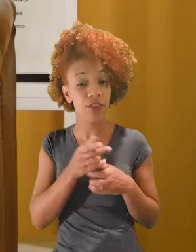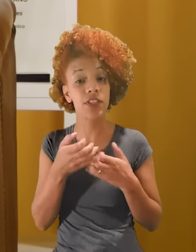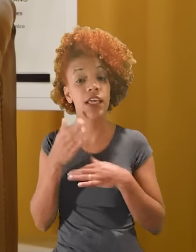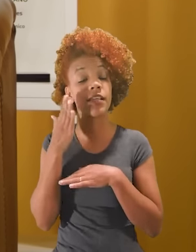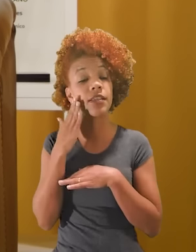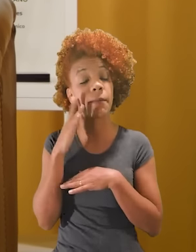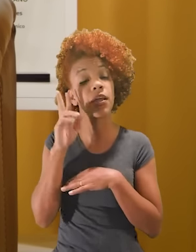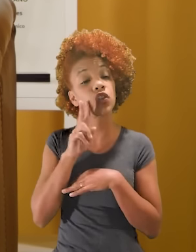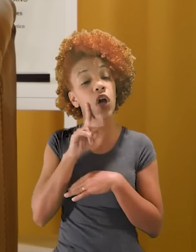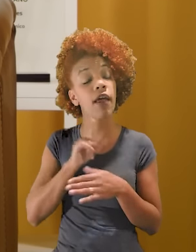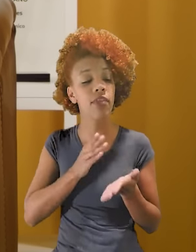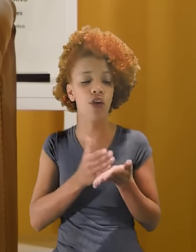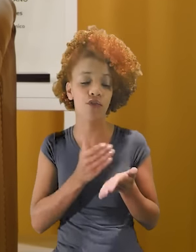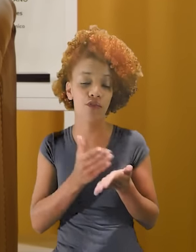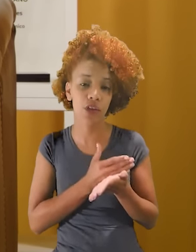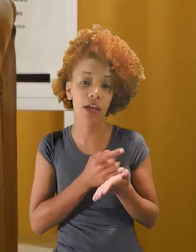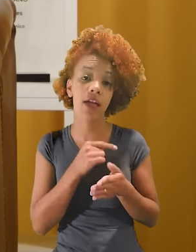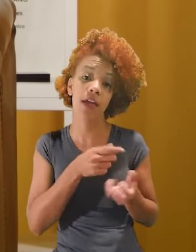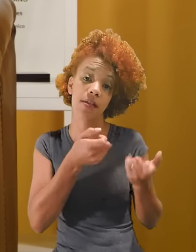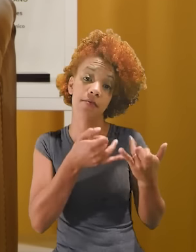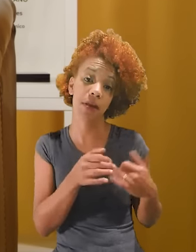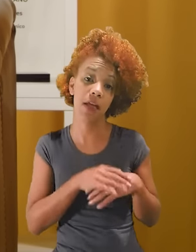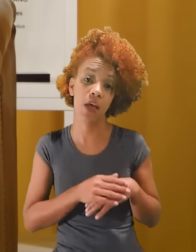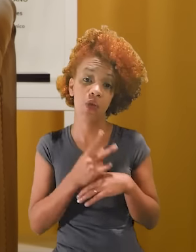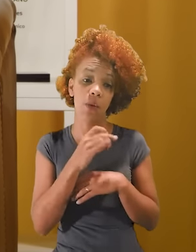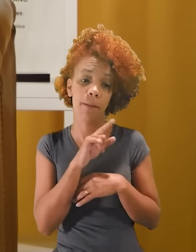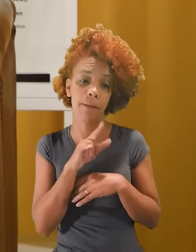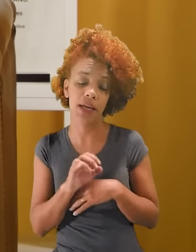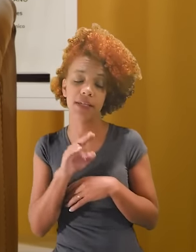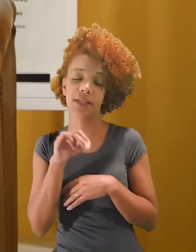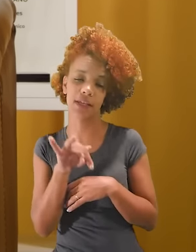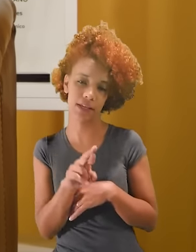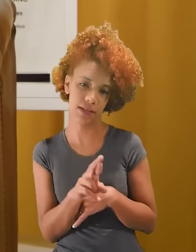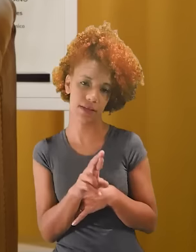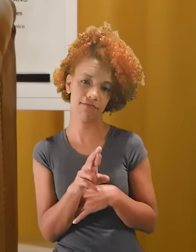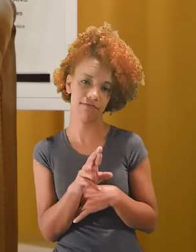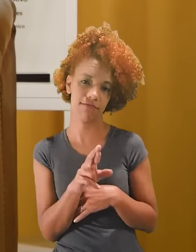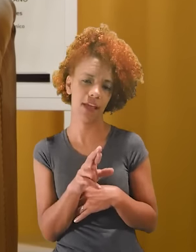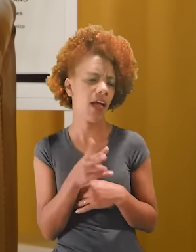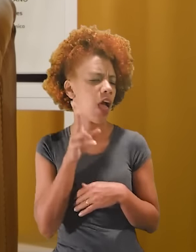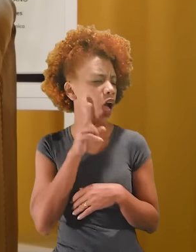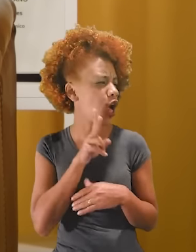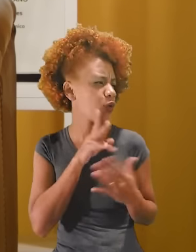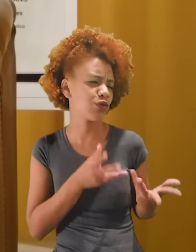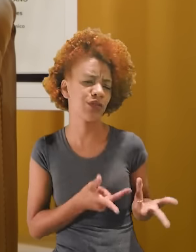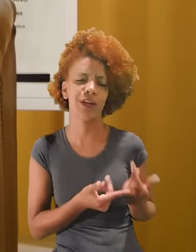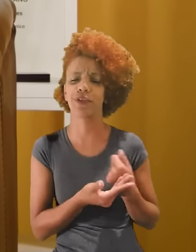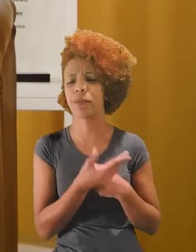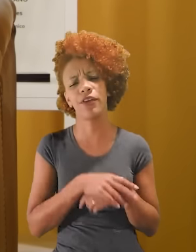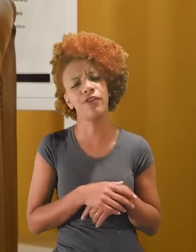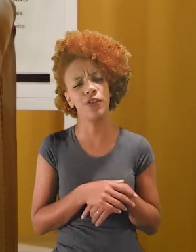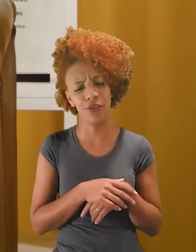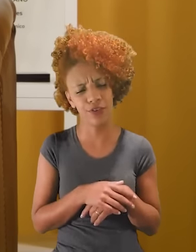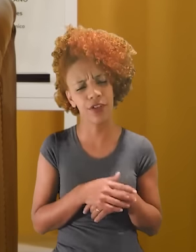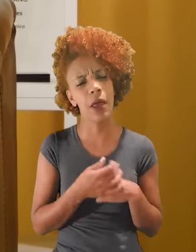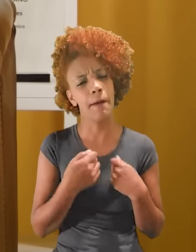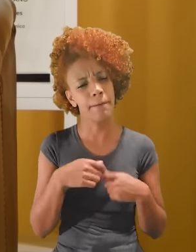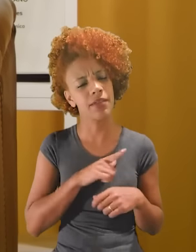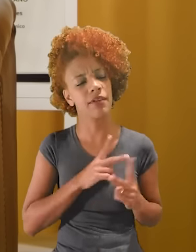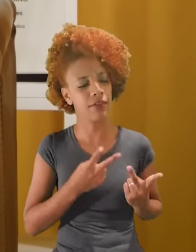mais da história, ele tem um livro maravilhoso também. Quem sabe ele vem aqui contar sobre a história do Play Center, que eu queria trazer. Enfim, é um historiador maravilhoso, um cara que tem